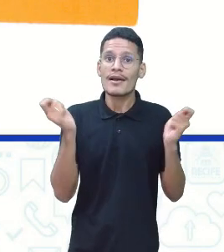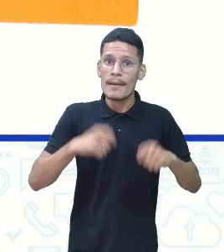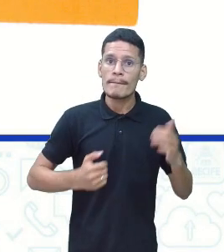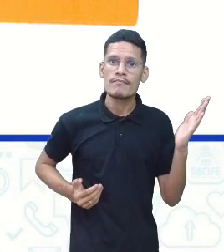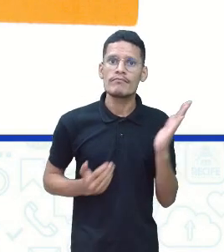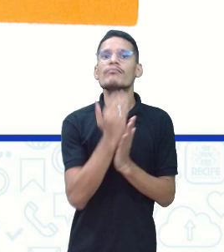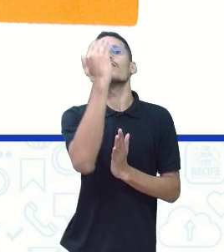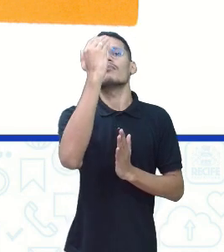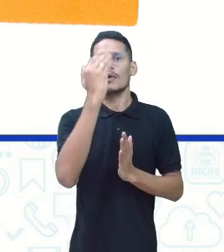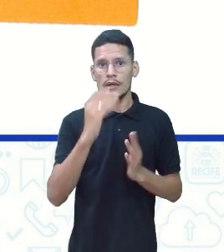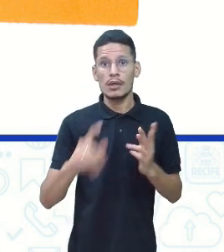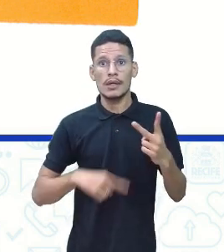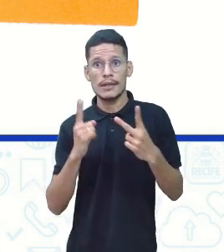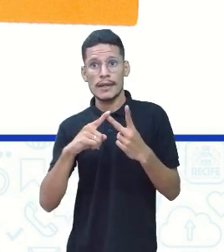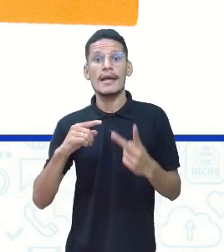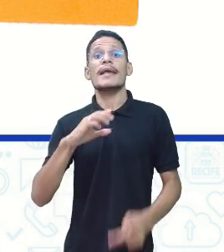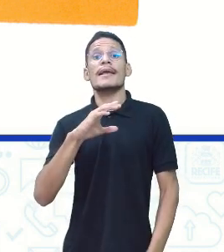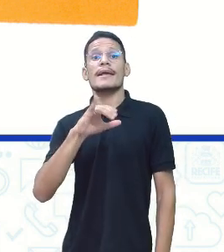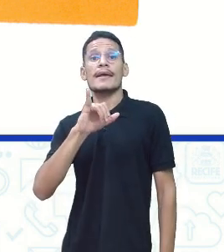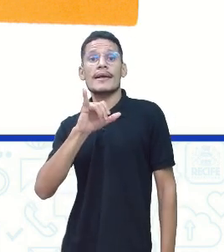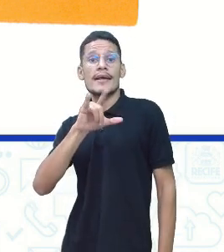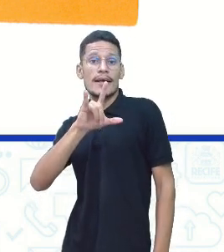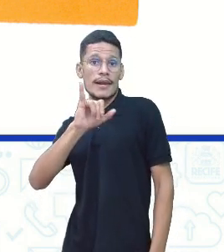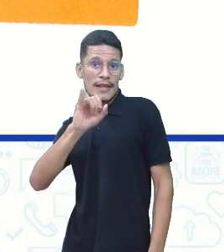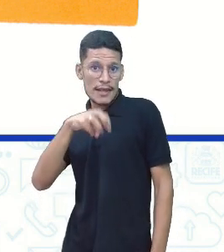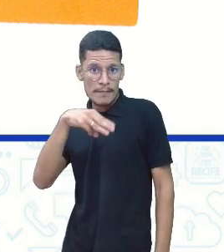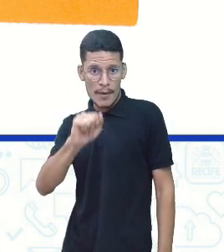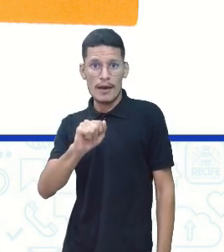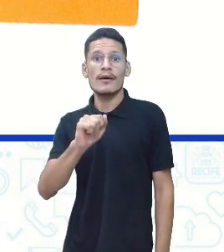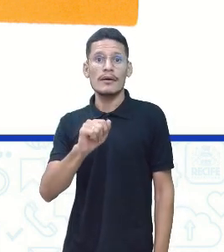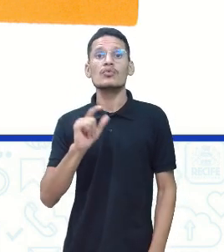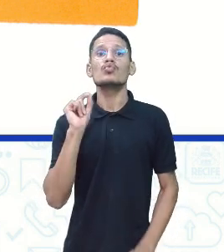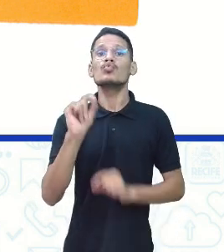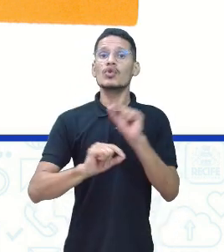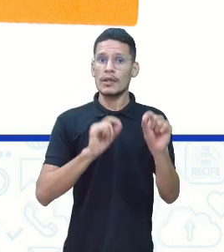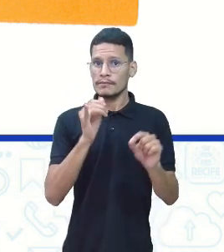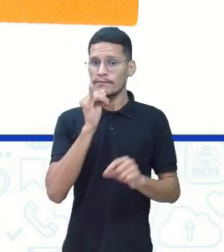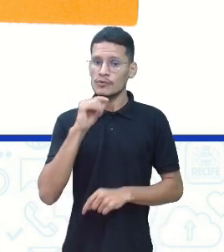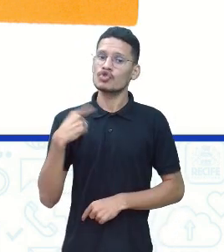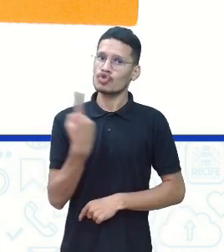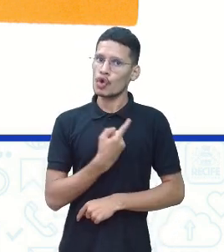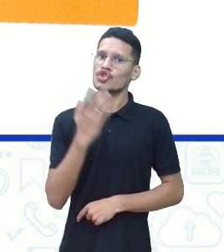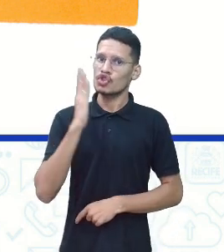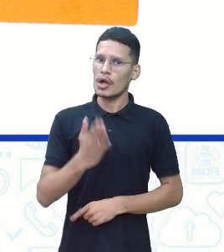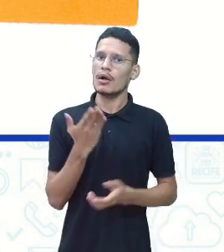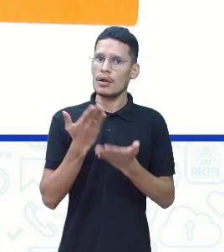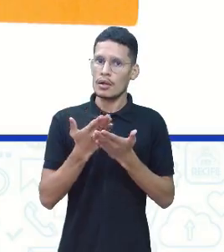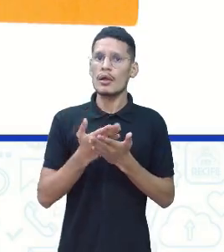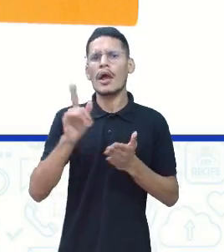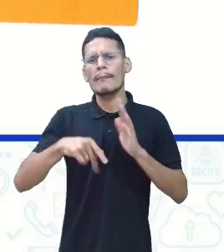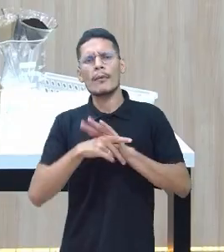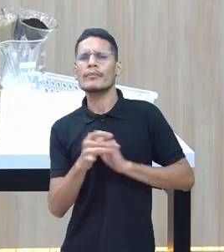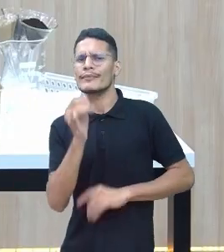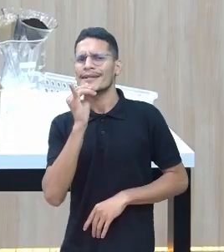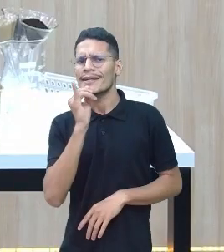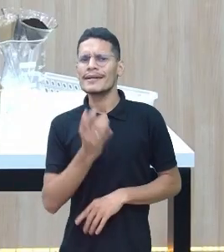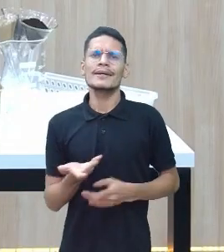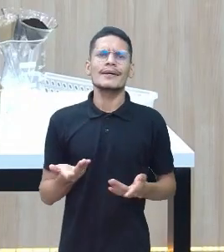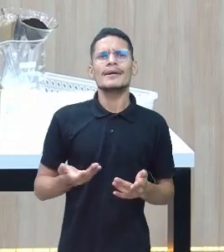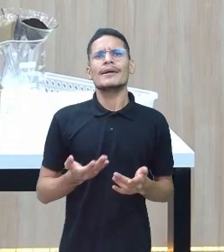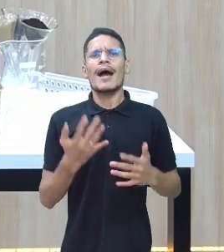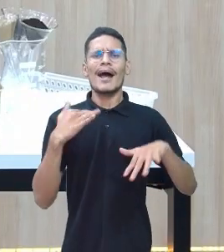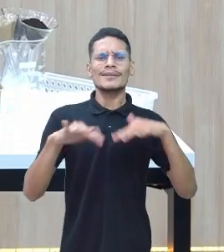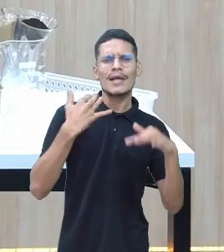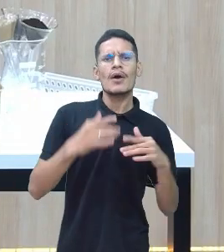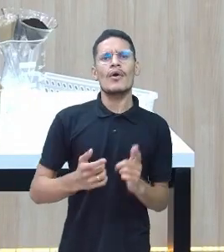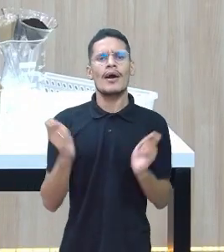origem. Depois nós temos a questão do clima, né? Como nós já vimos, a ação aí desse clima, da temperatura, vai